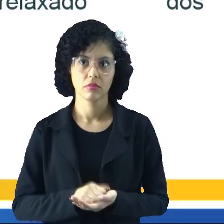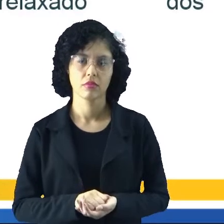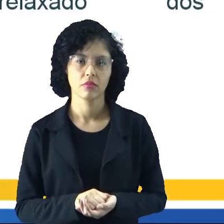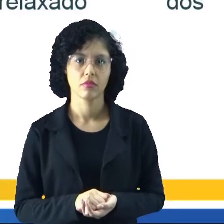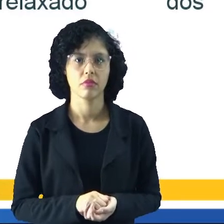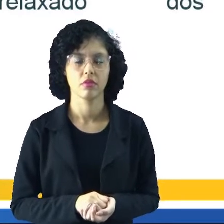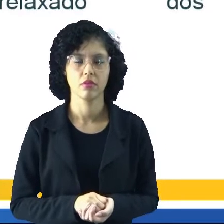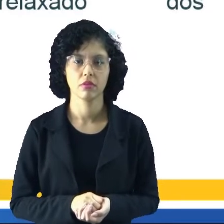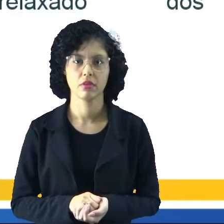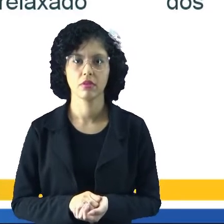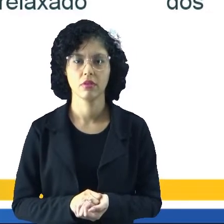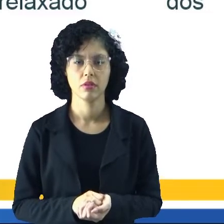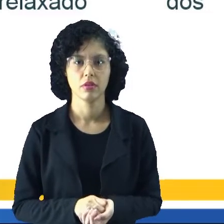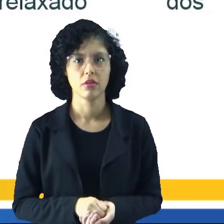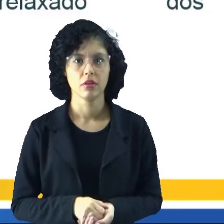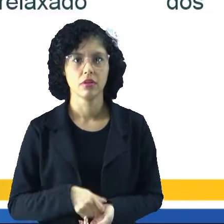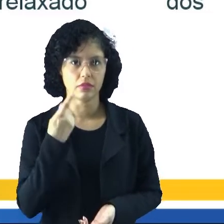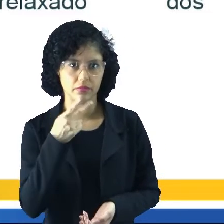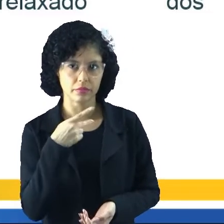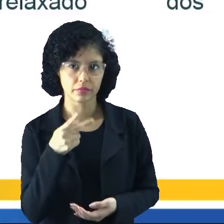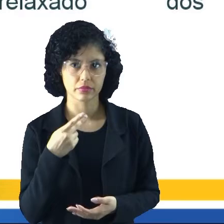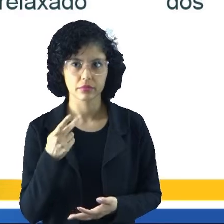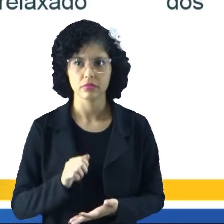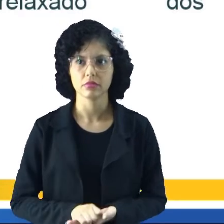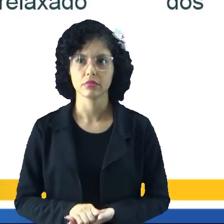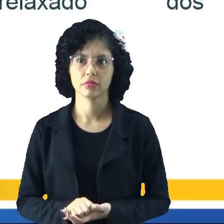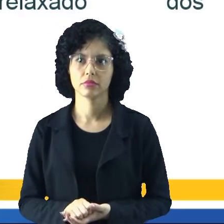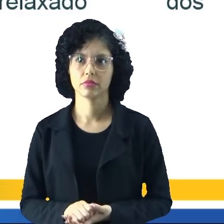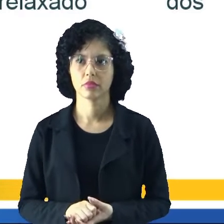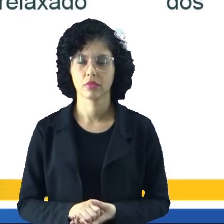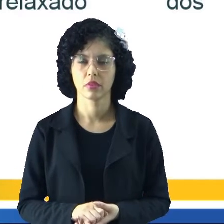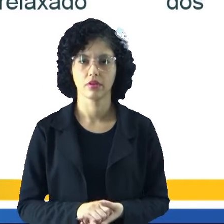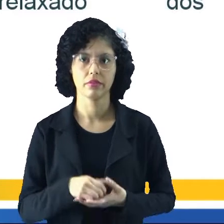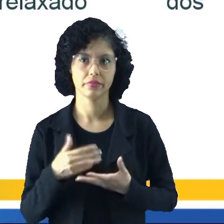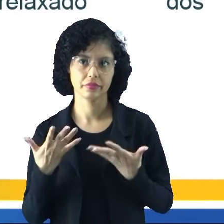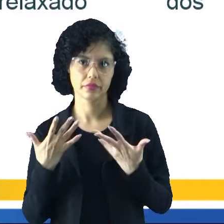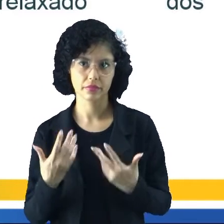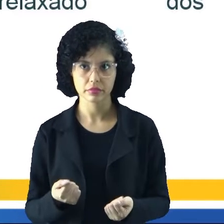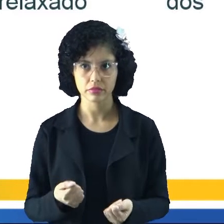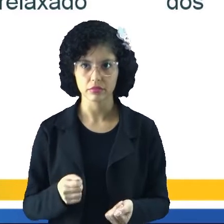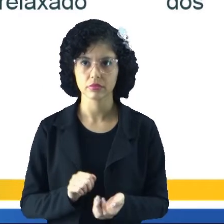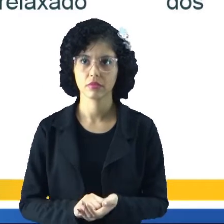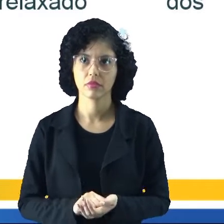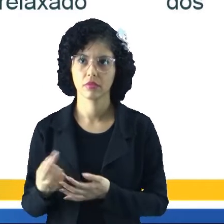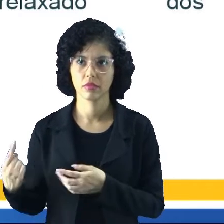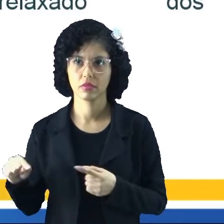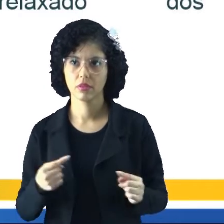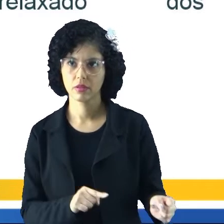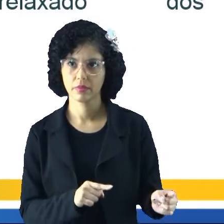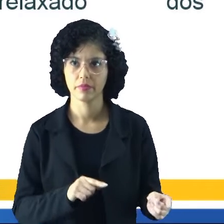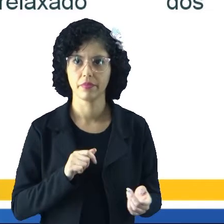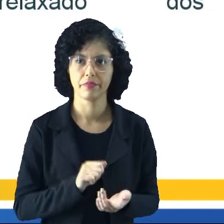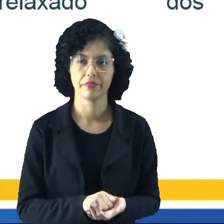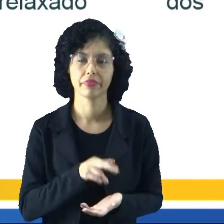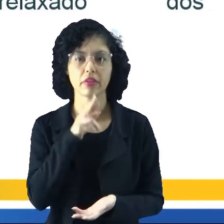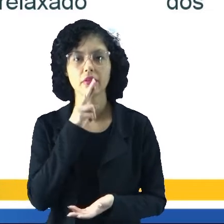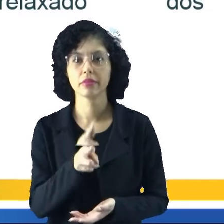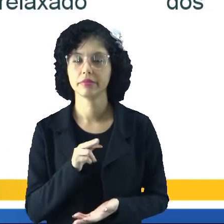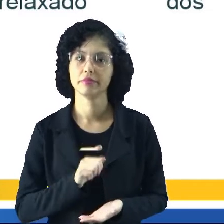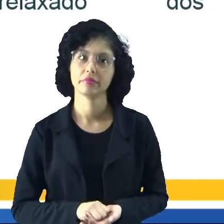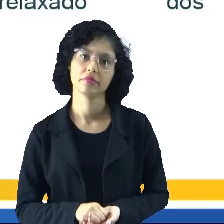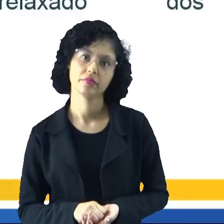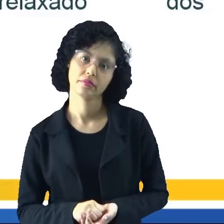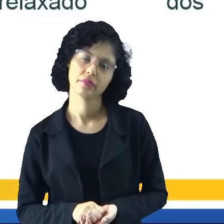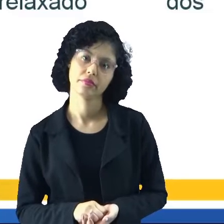seus, né, seus comentários ou suas falas. Então, a aceitação imediata da provocação, né, que seria uma possível resposta,